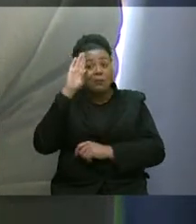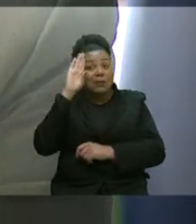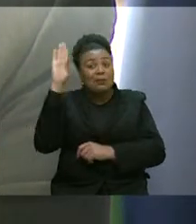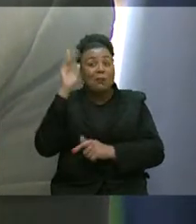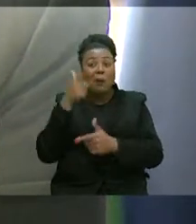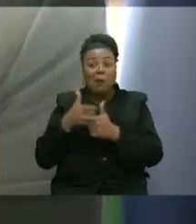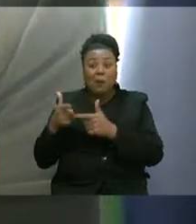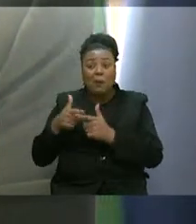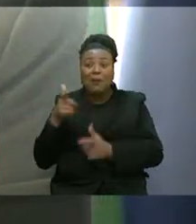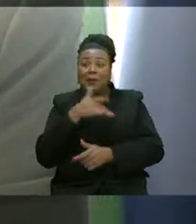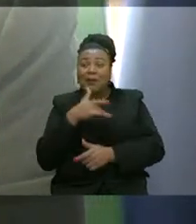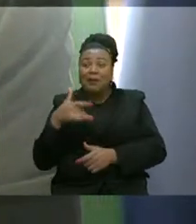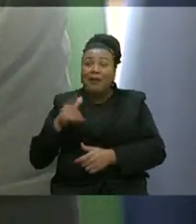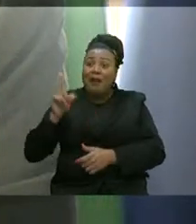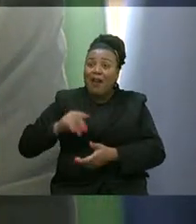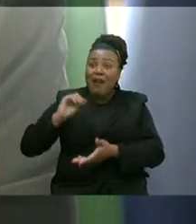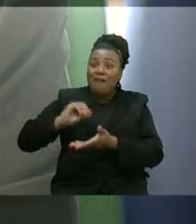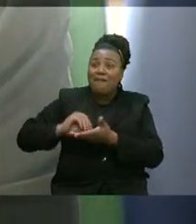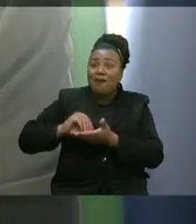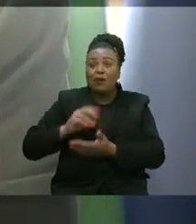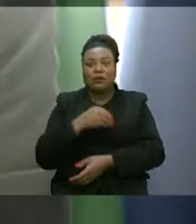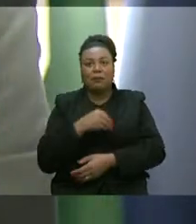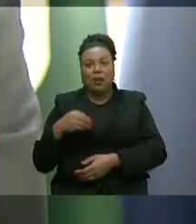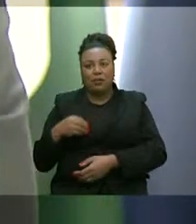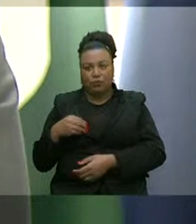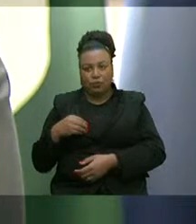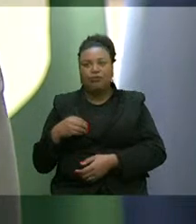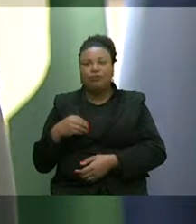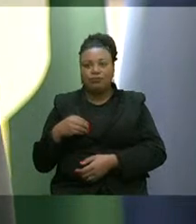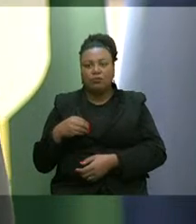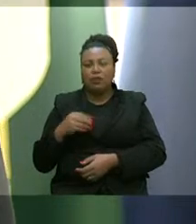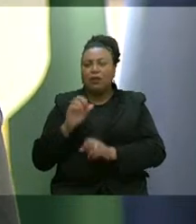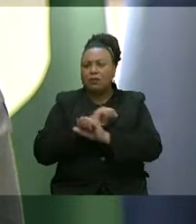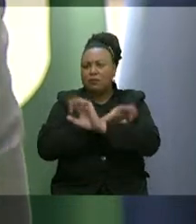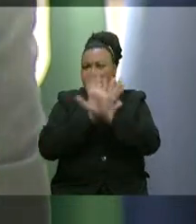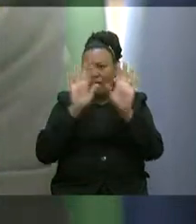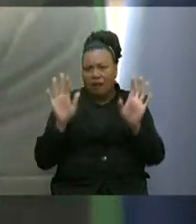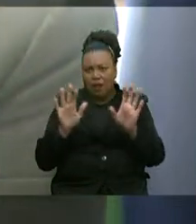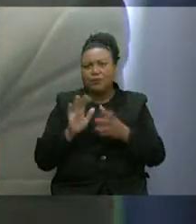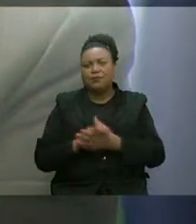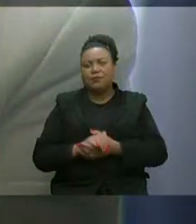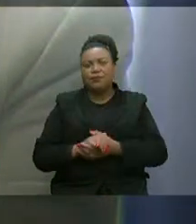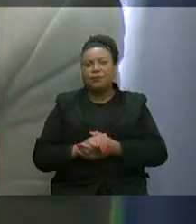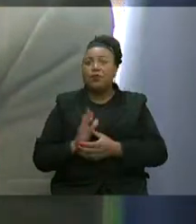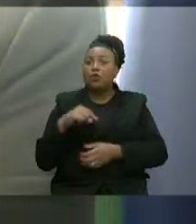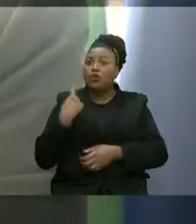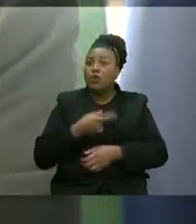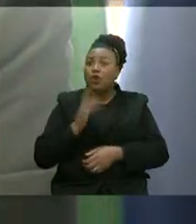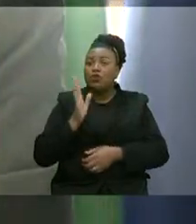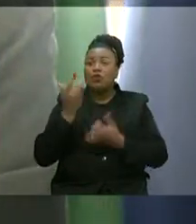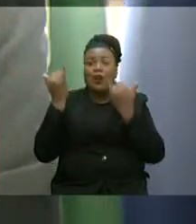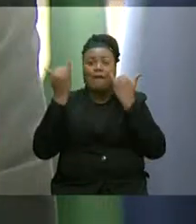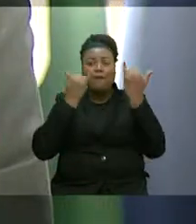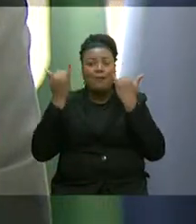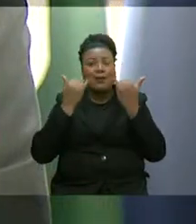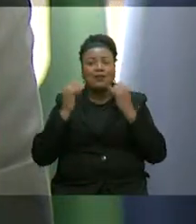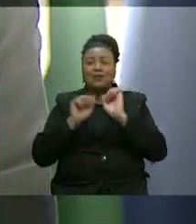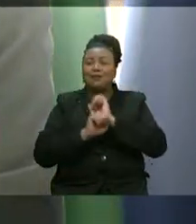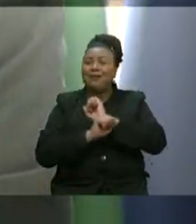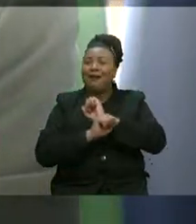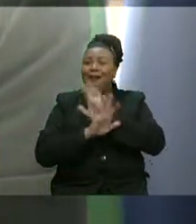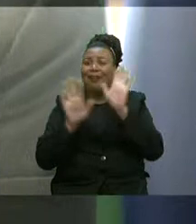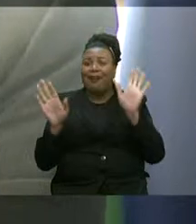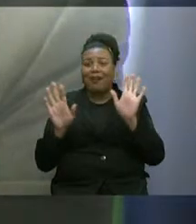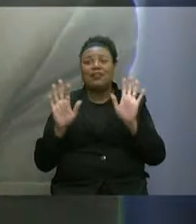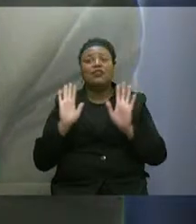principais problemas de saúde é a falta de médicos. Está muito bem claro, nós já temos dados mais que suficientes